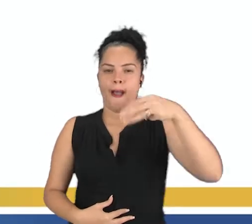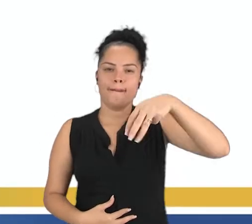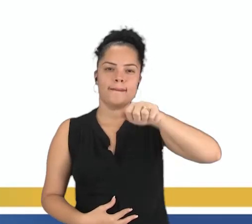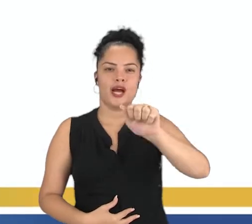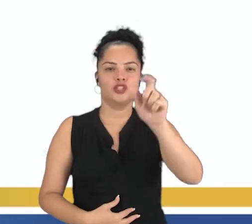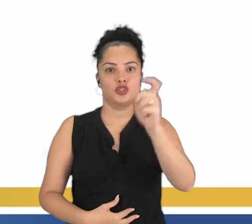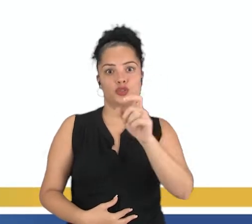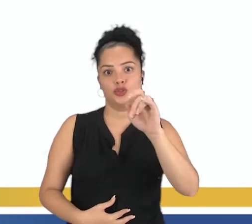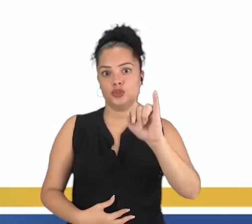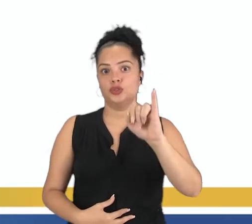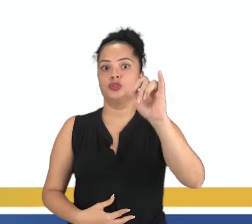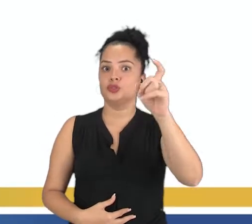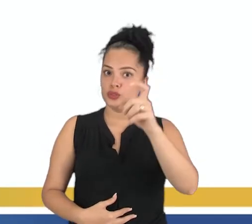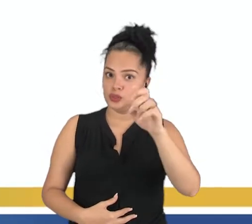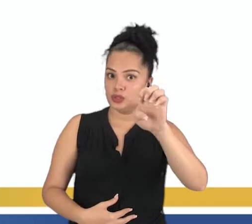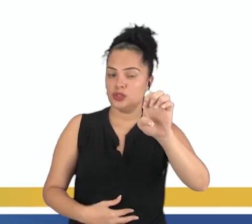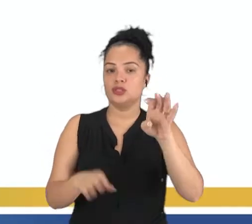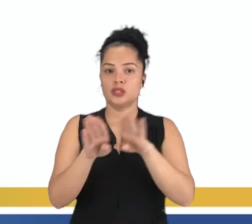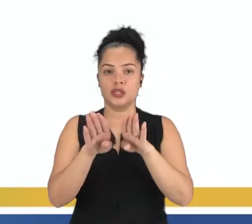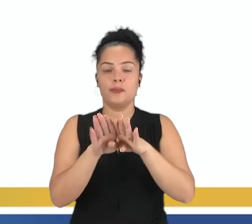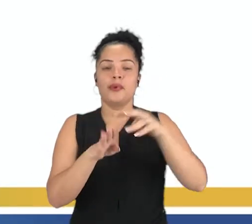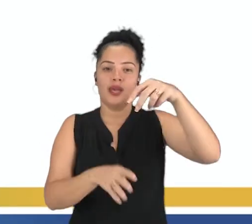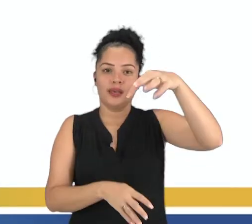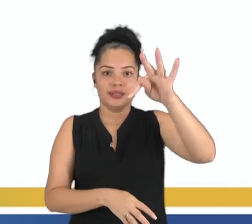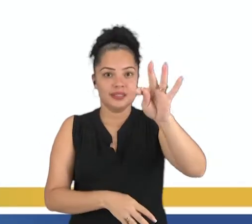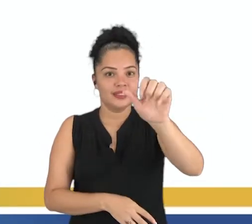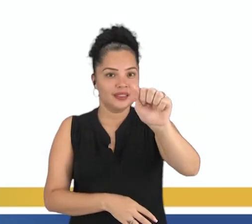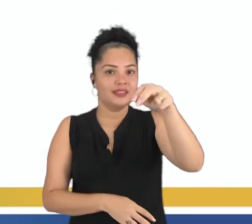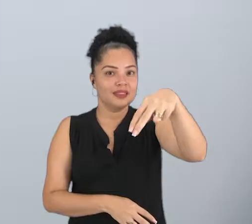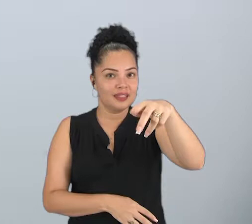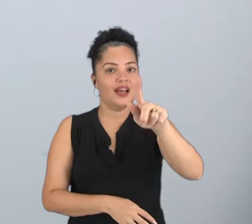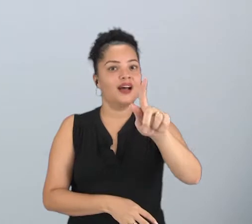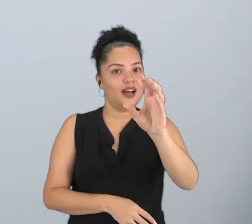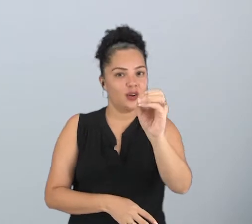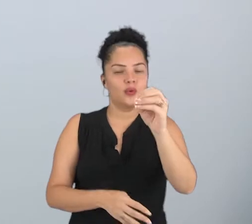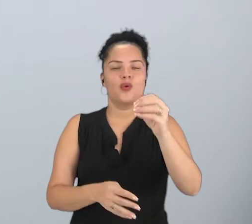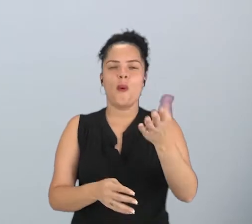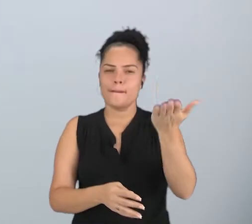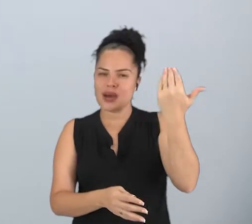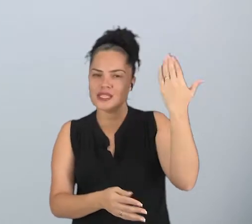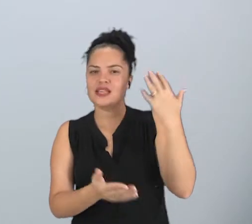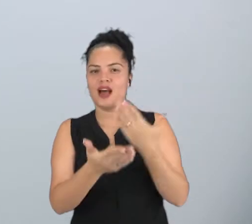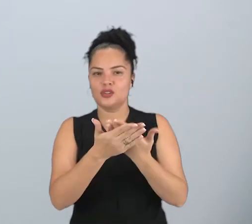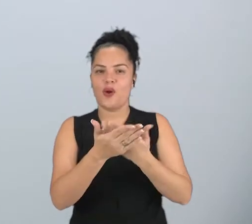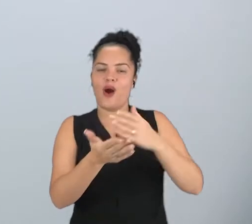Aqui no Brasil nós falamos na aula passada sobre o samba, que é uma dança